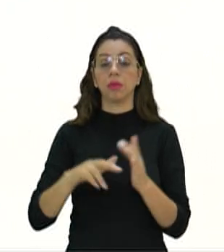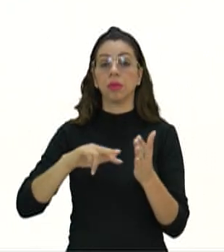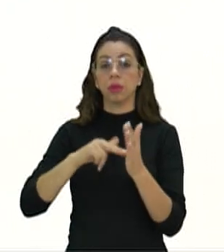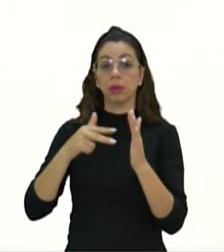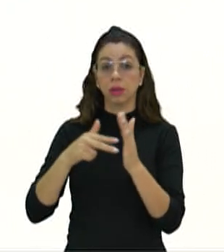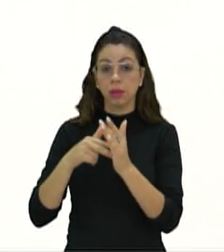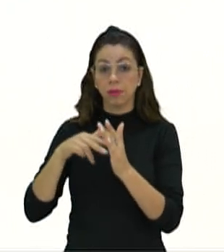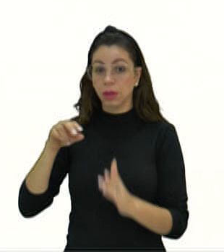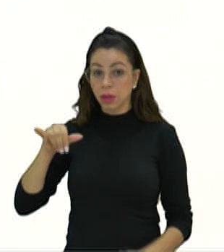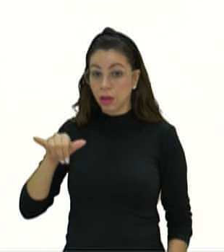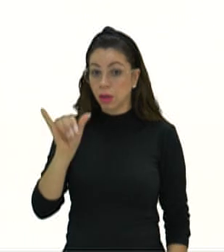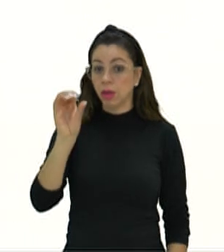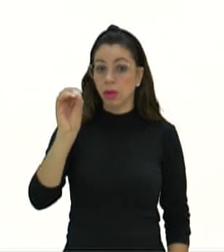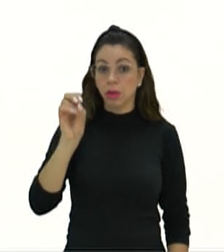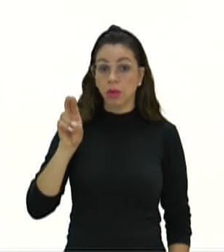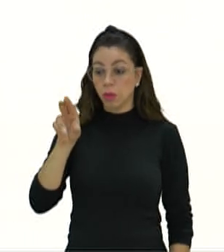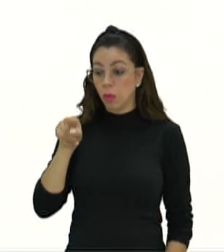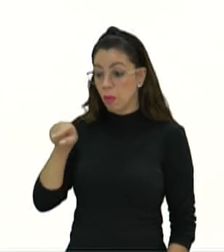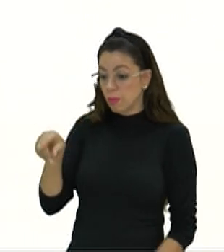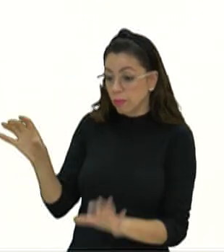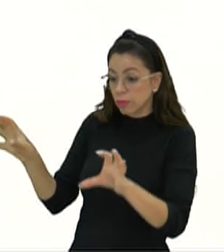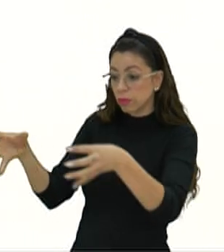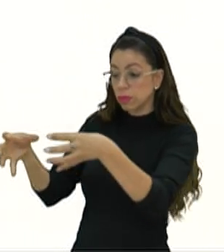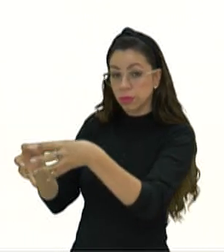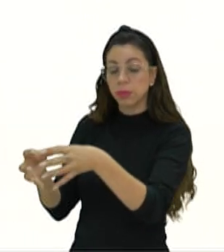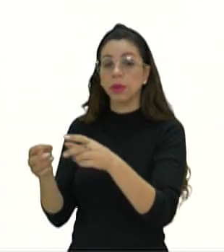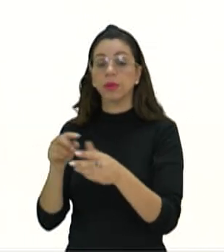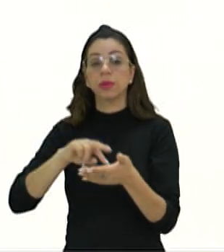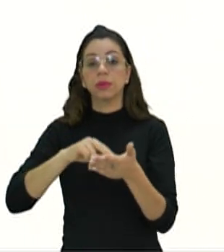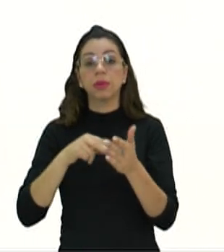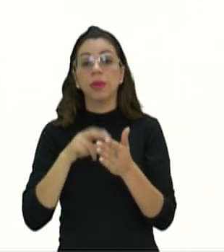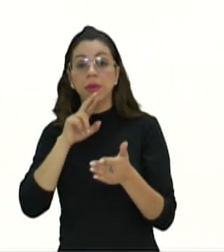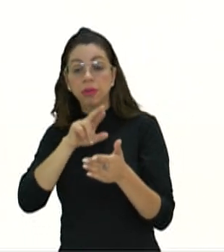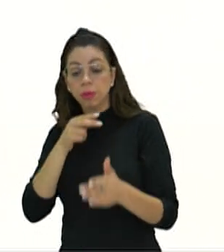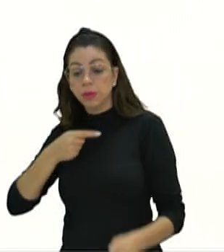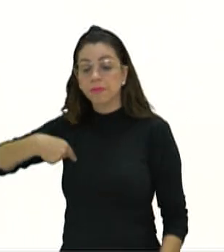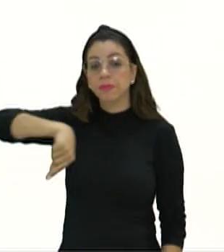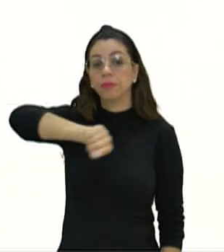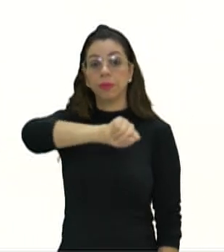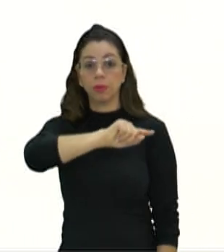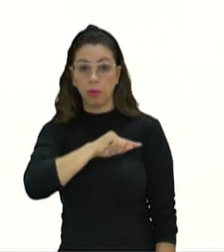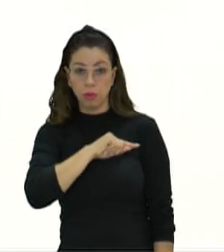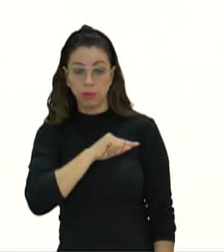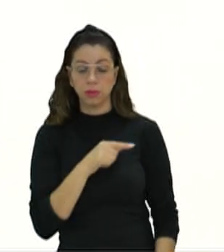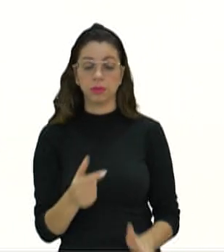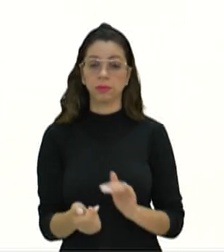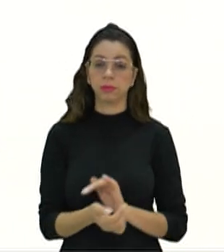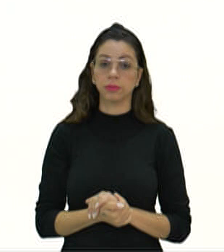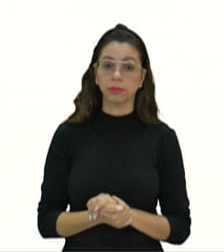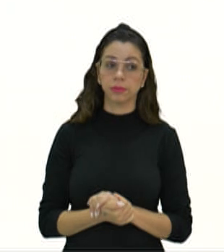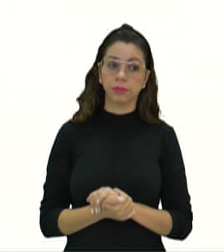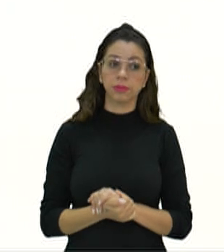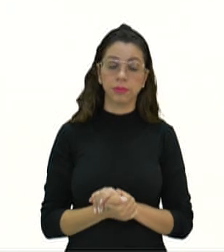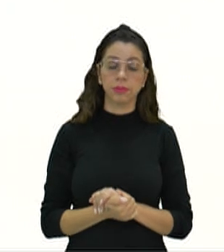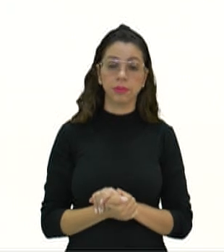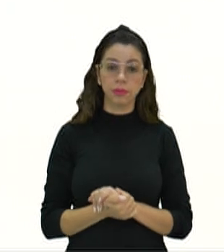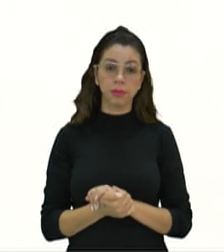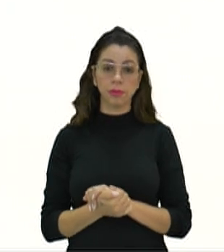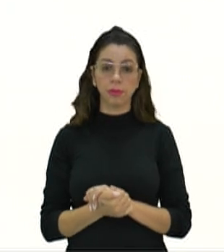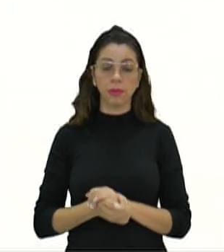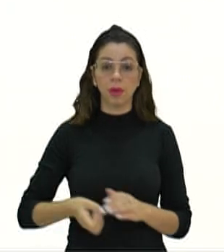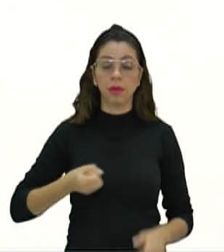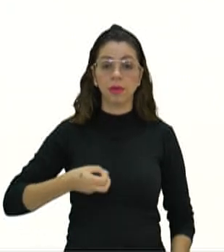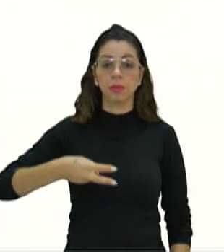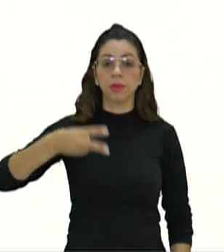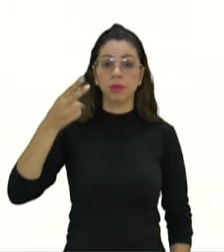vocês. Portanto, a resposta vai ser nós, beleza? E a número 2, a resposta certa também é a letra